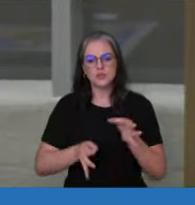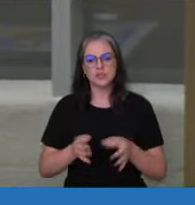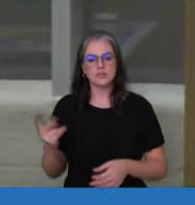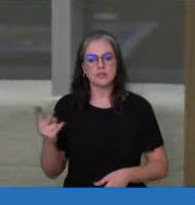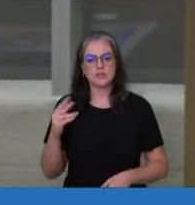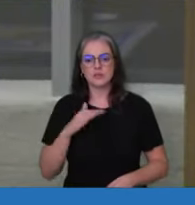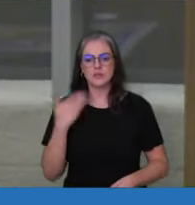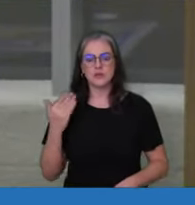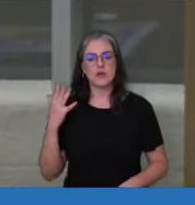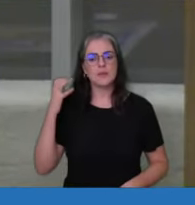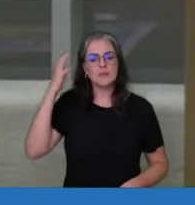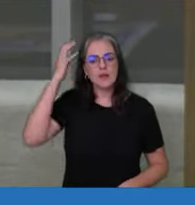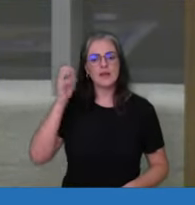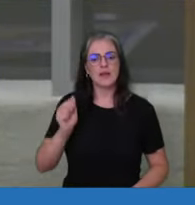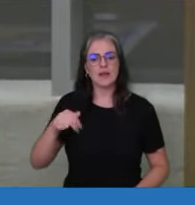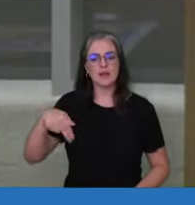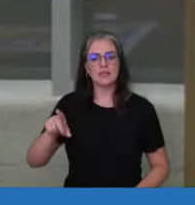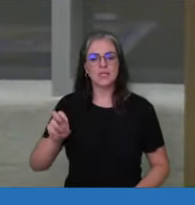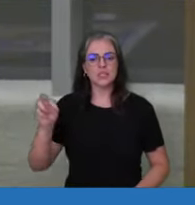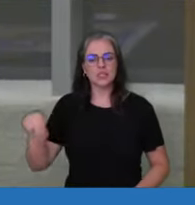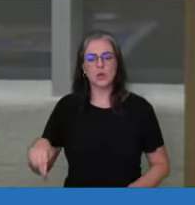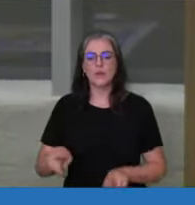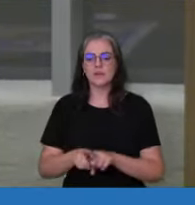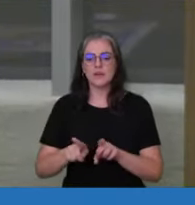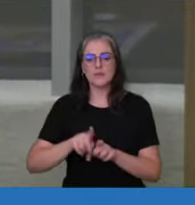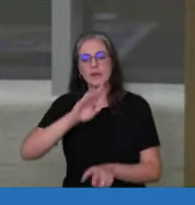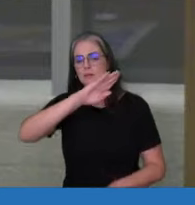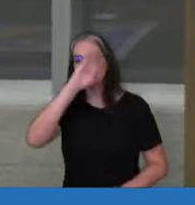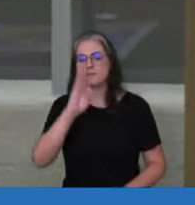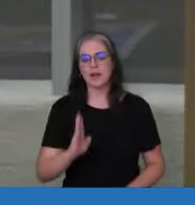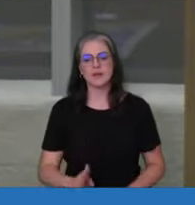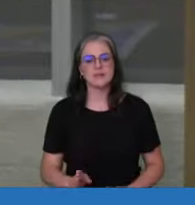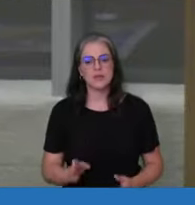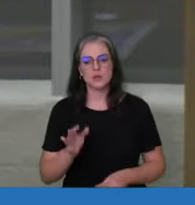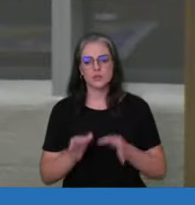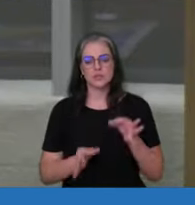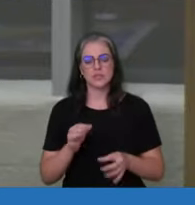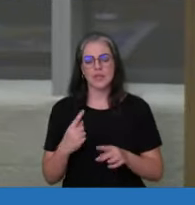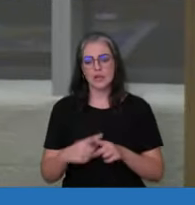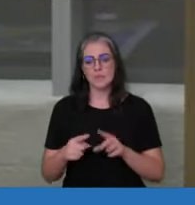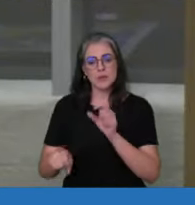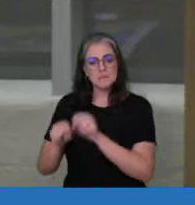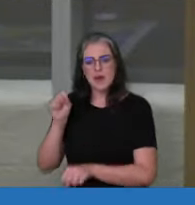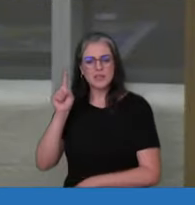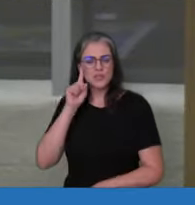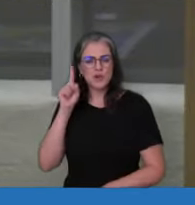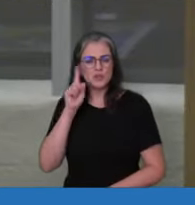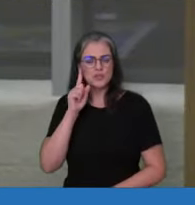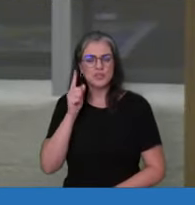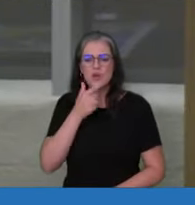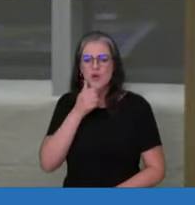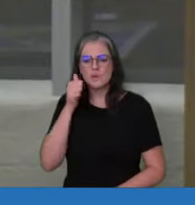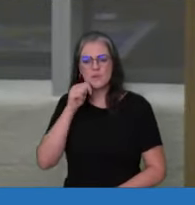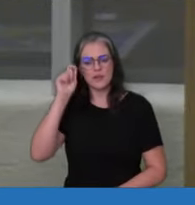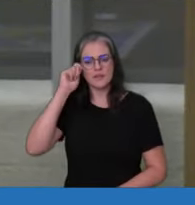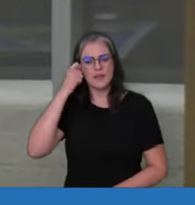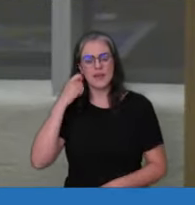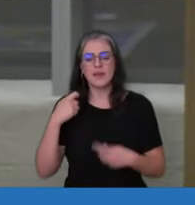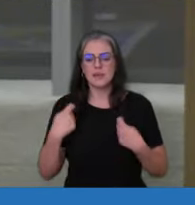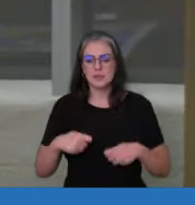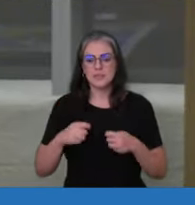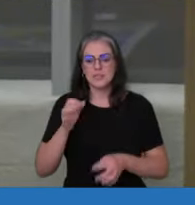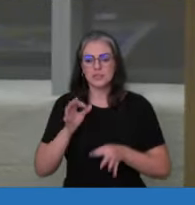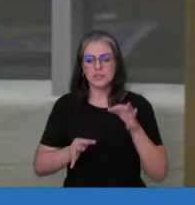por Marielle Anderson é justiça por um Brasil que mata negros e negras todos os dias. É justiça por um Brasil que faz